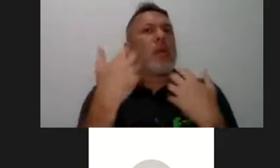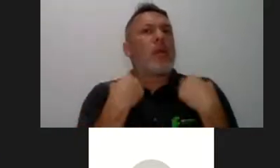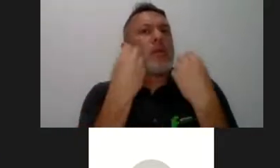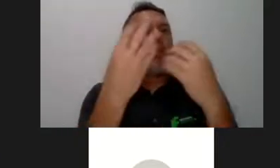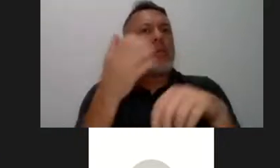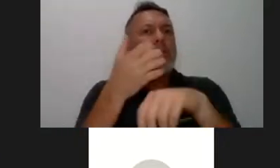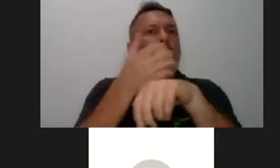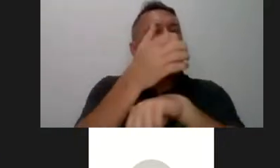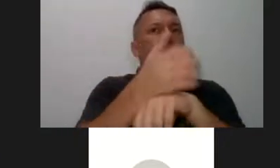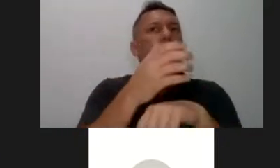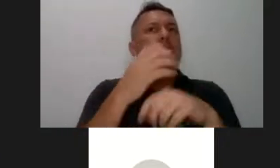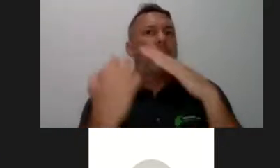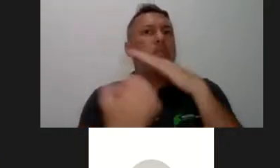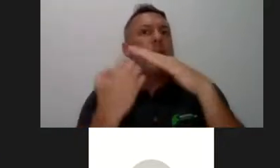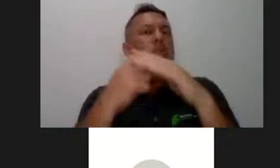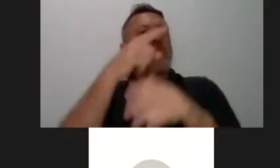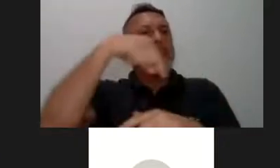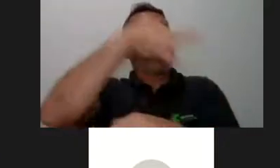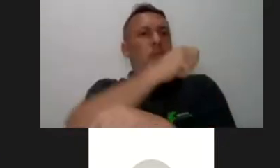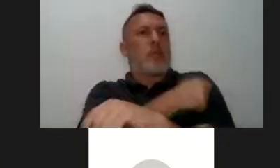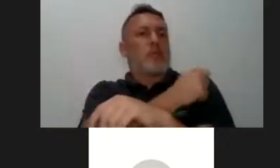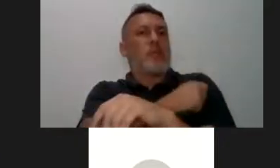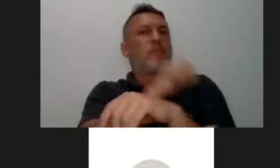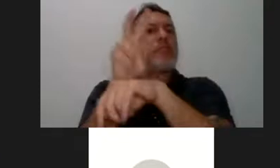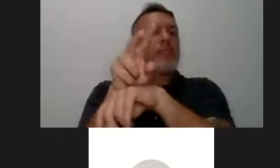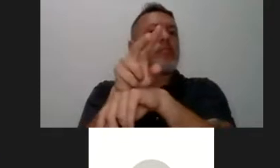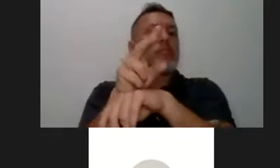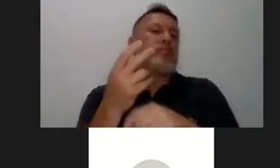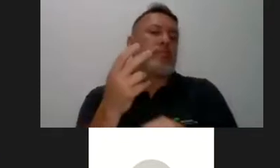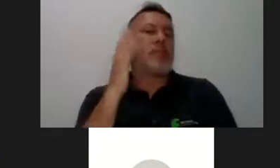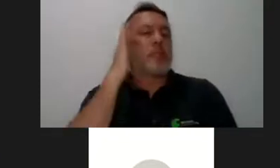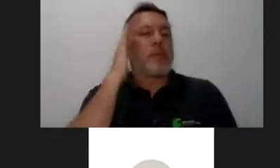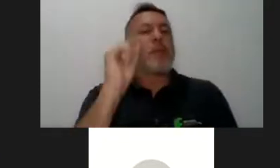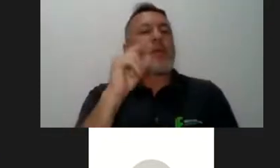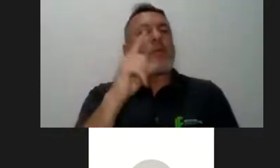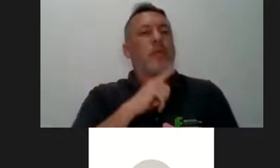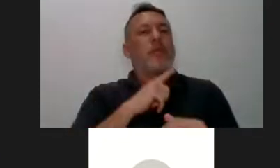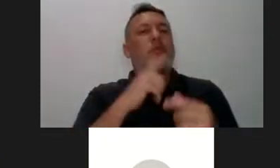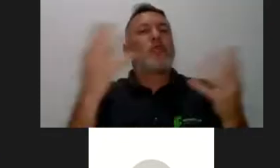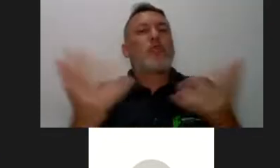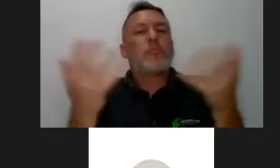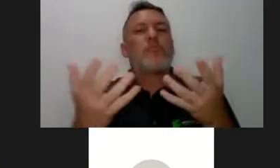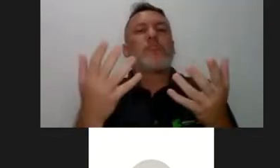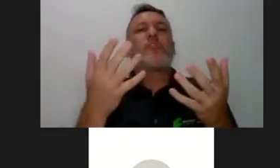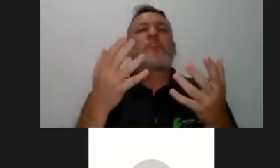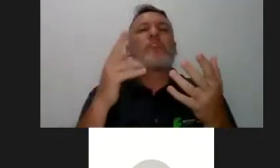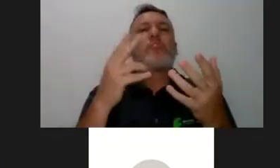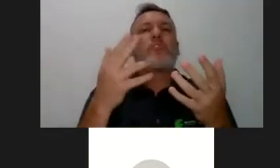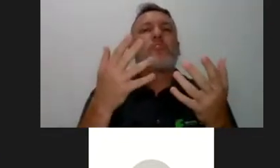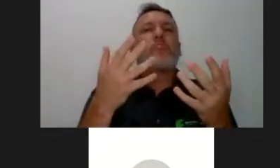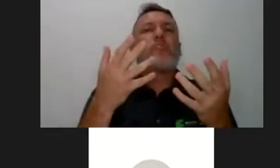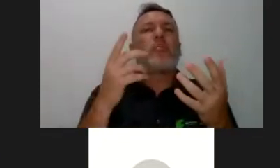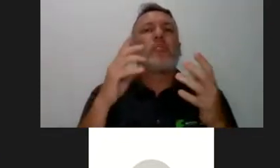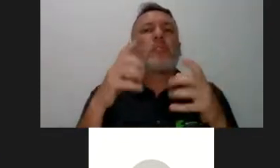minha empresa. A gente pensa que assim está estimulando cada vez mais a construção de um ecossistema,